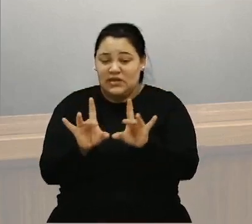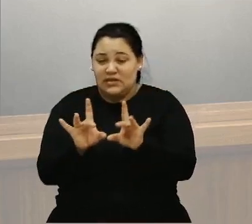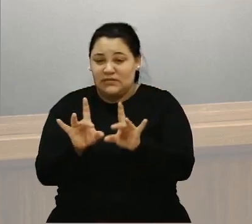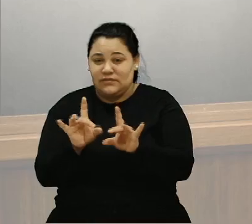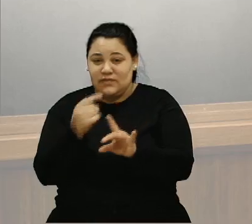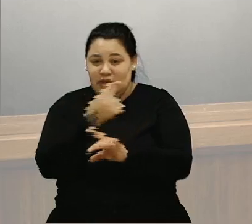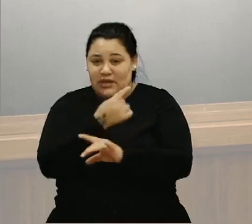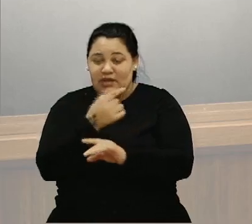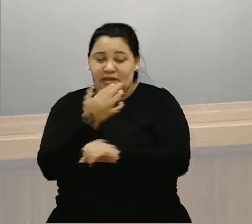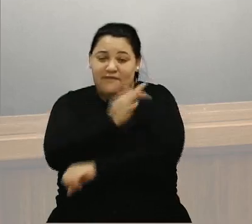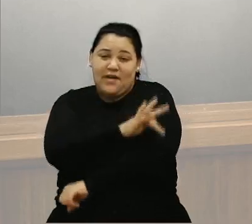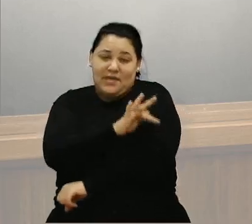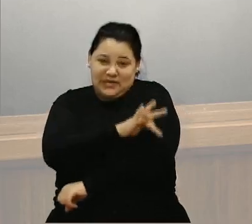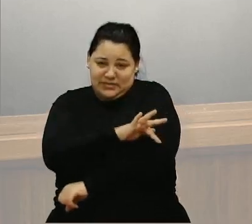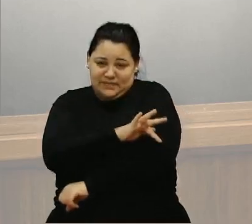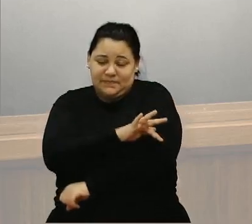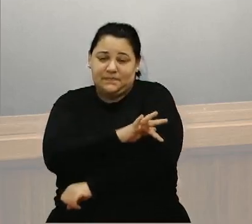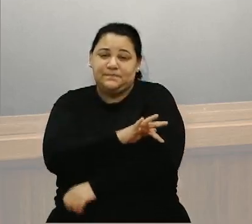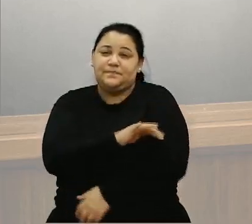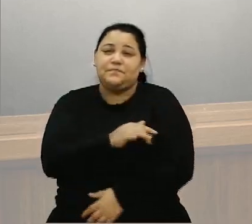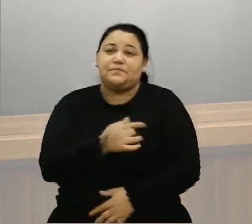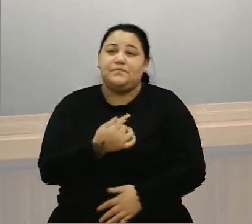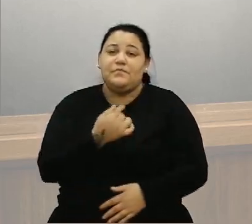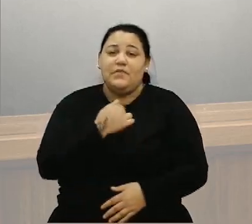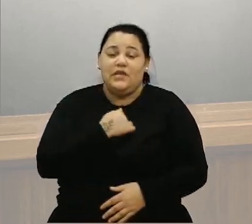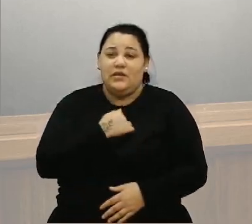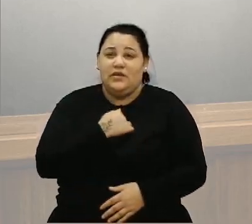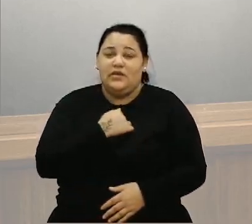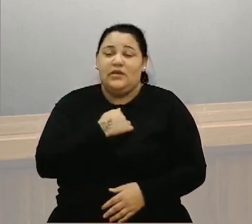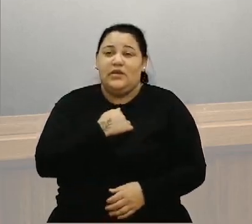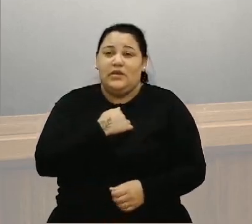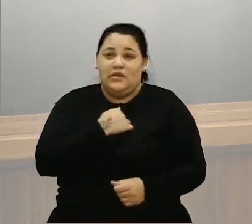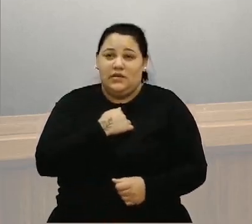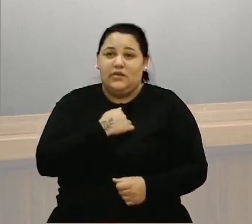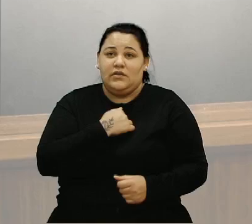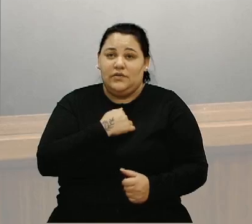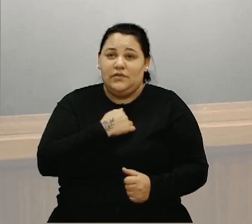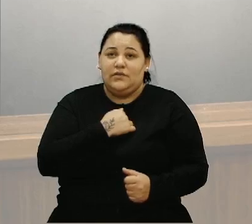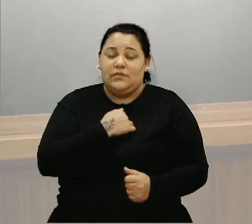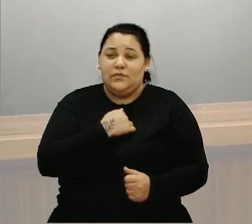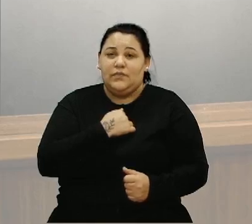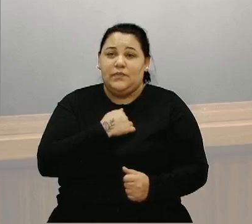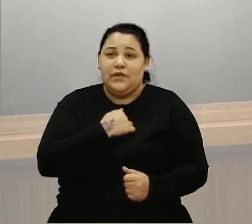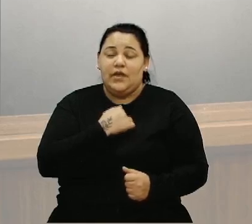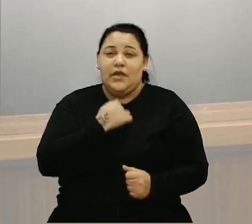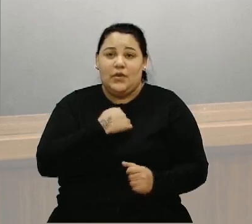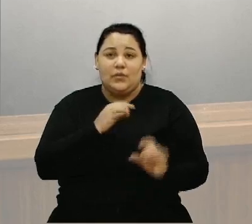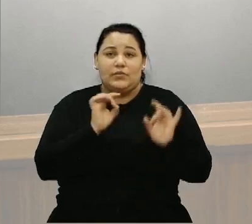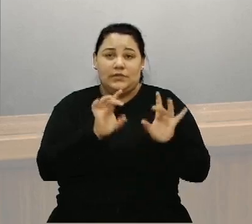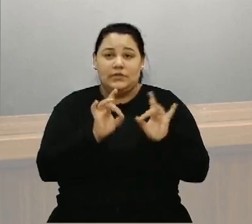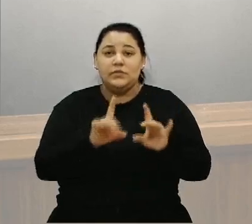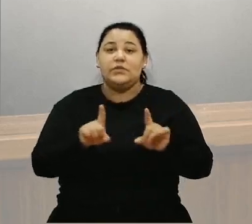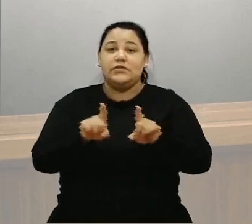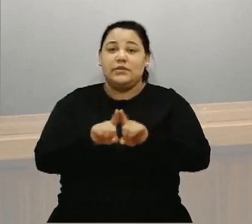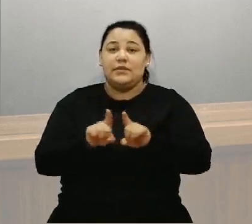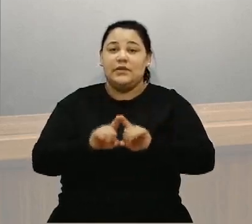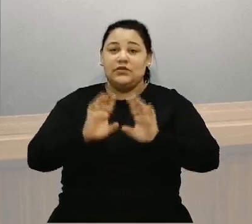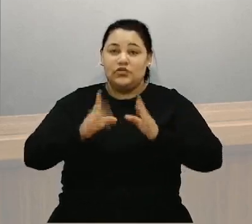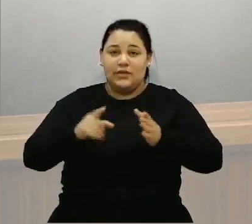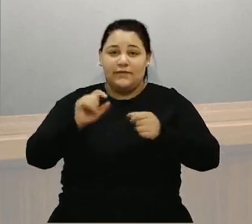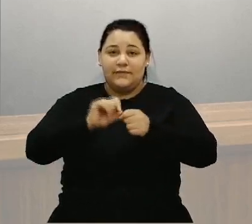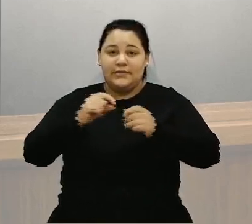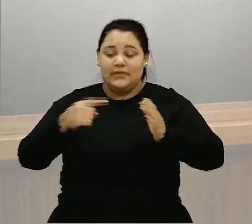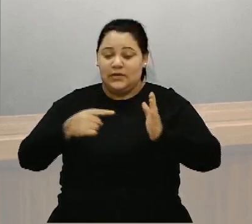das farmácias. Eu exatamente... Já lhe dou a parte. Eu especialmente já denunciei,